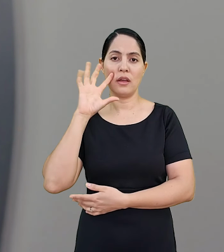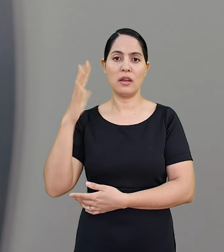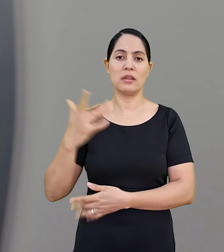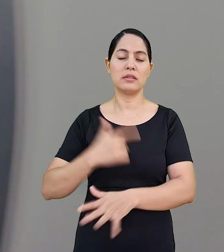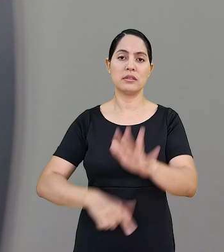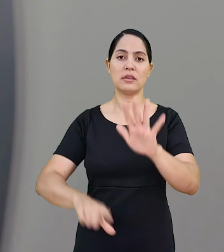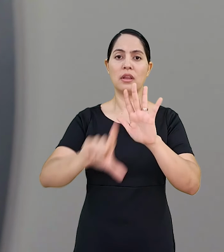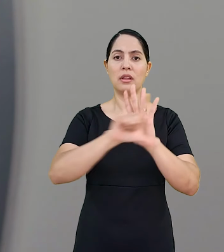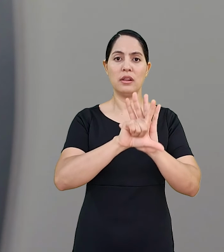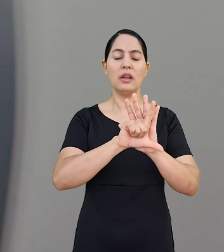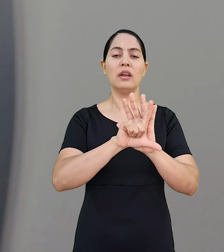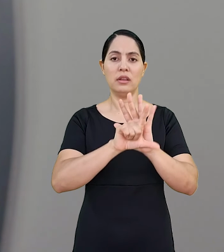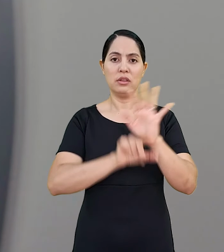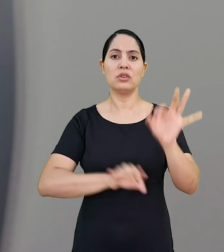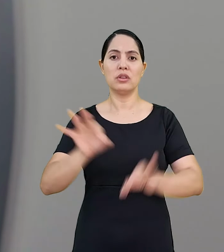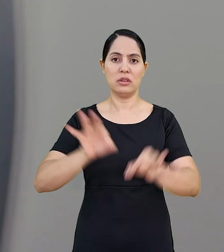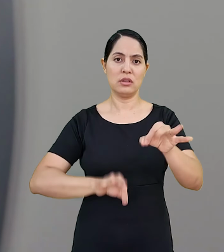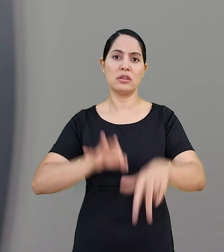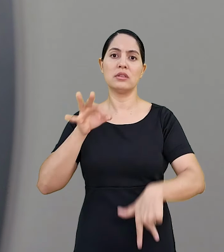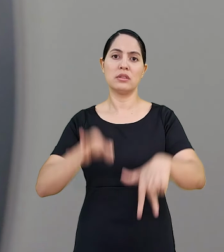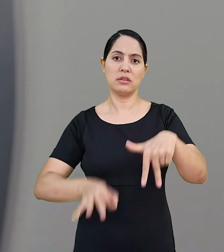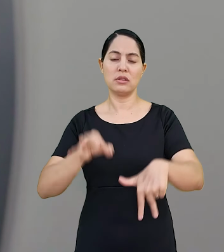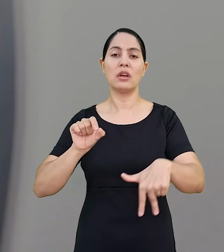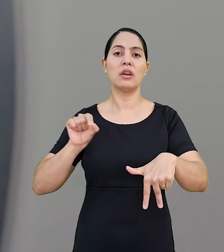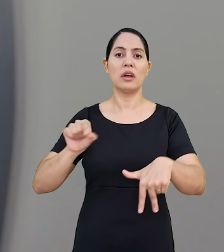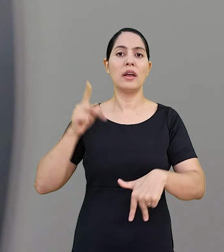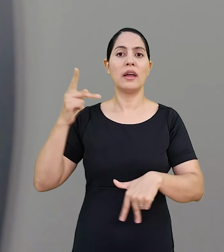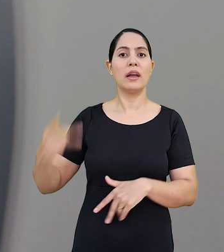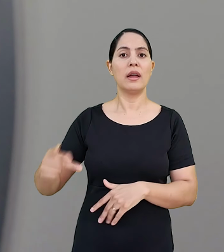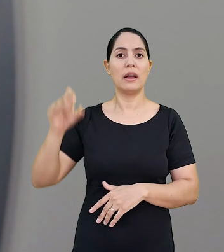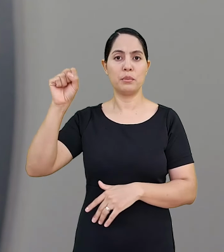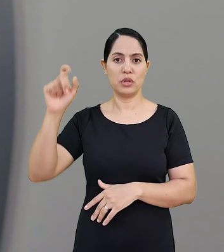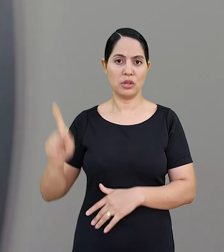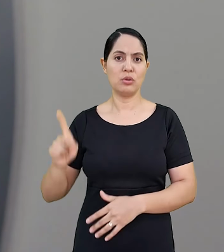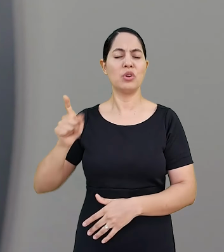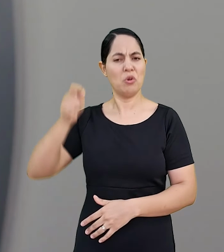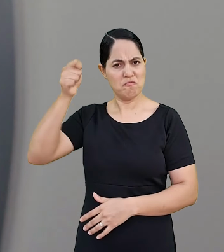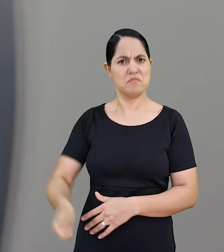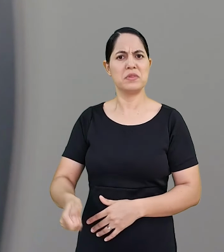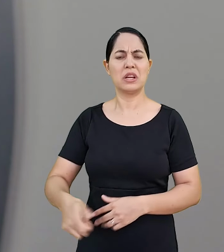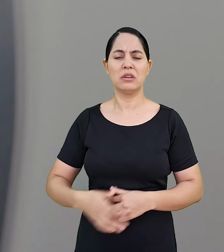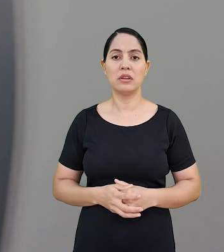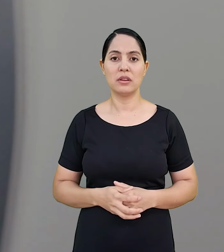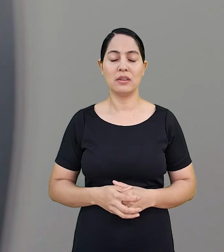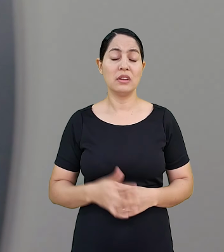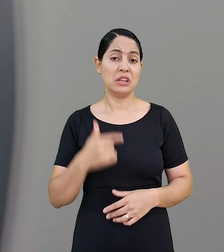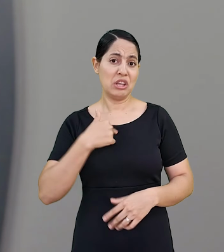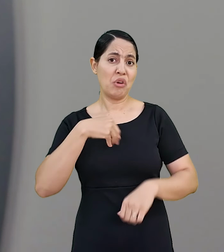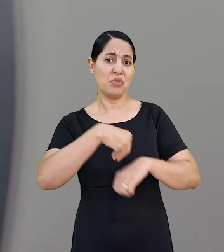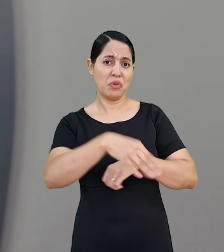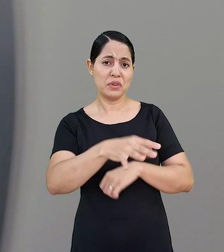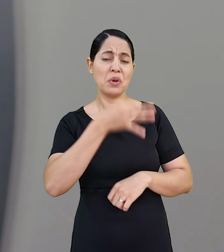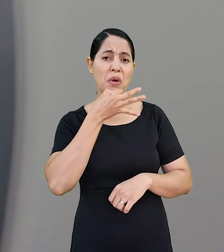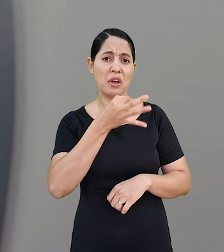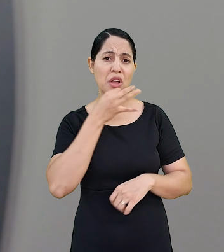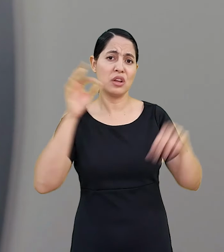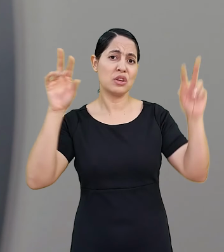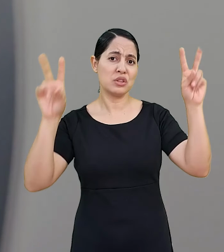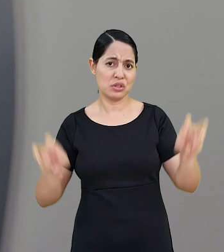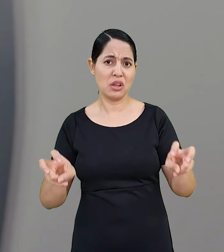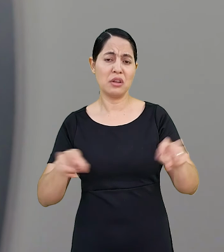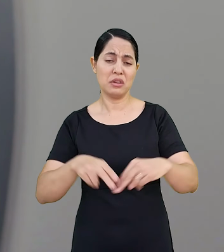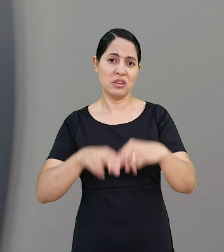LOMAN, na Lei de Organização da Magistratura, que é a aposentadoria compulsória. E aí eu vou fazer, inclusive, um comentário sobre